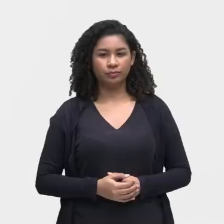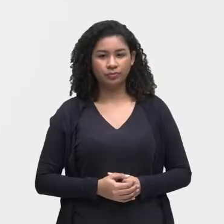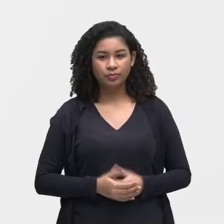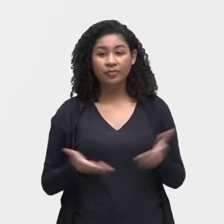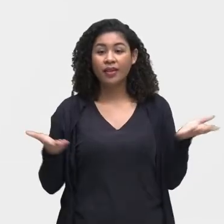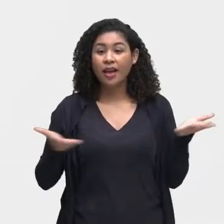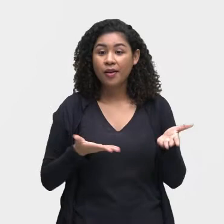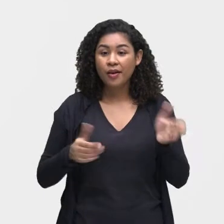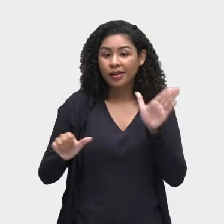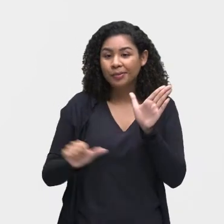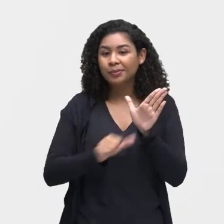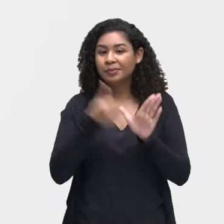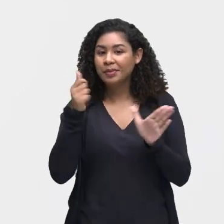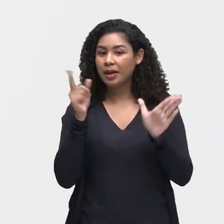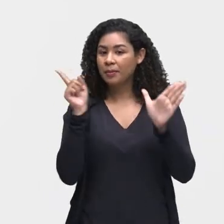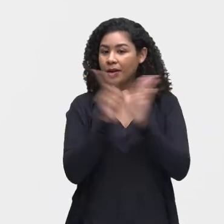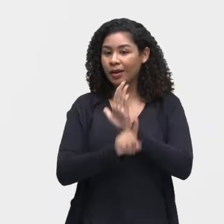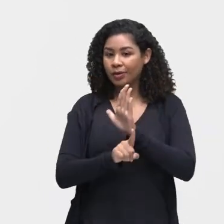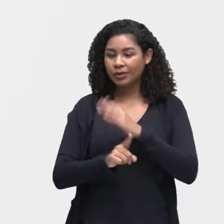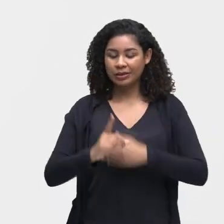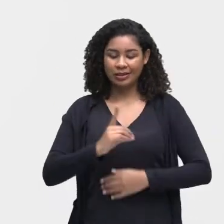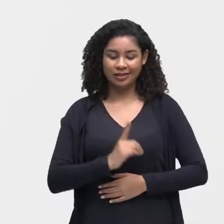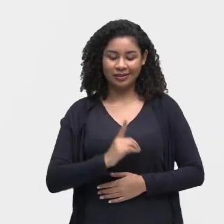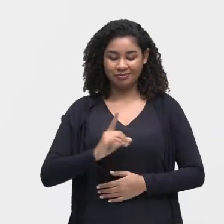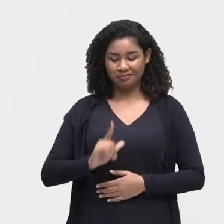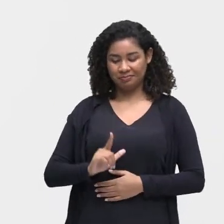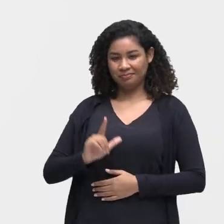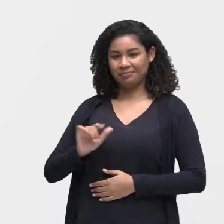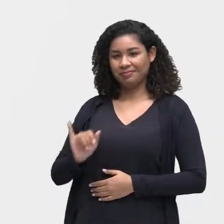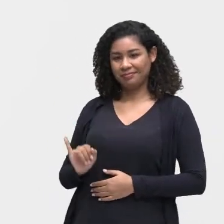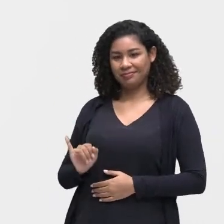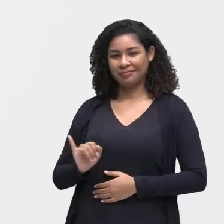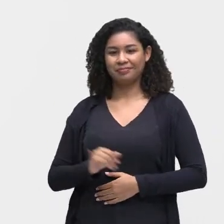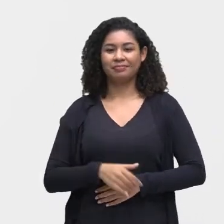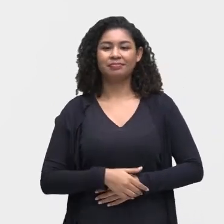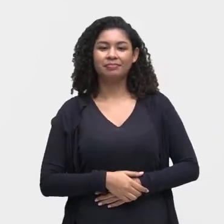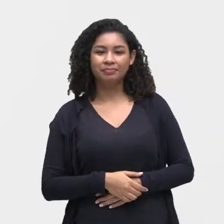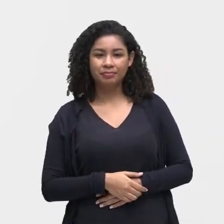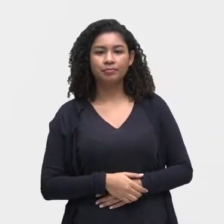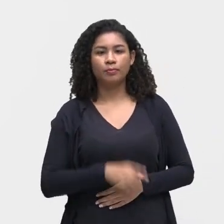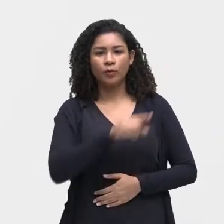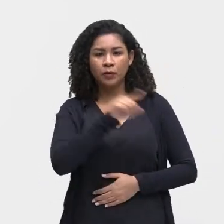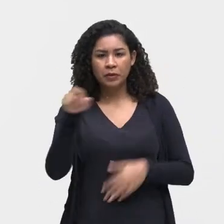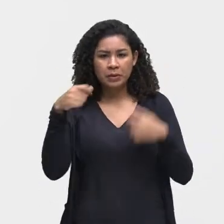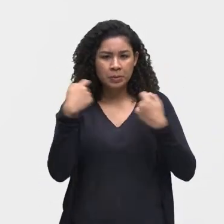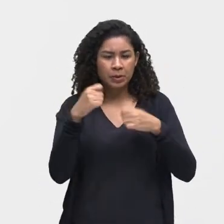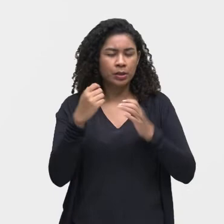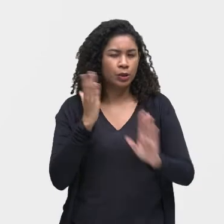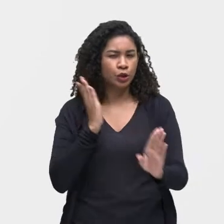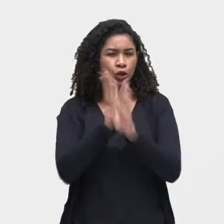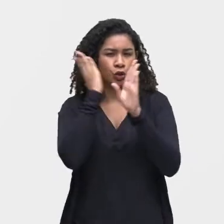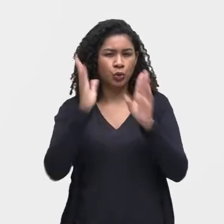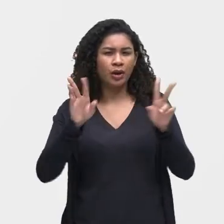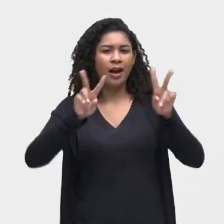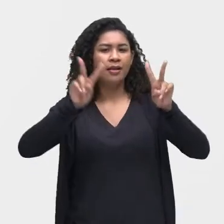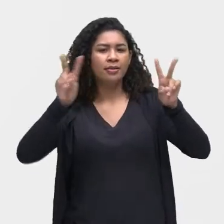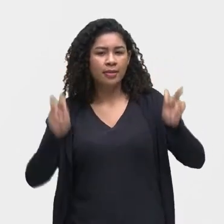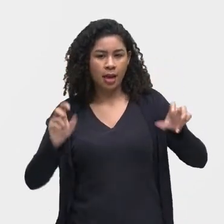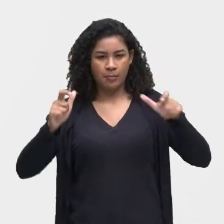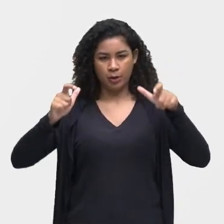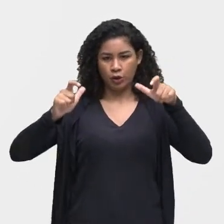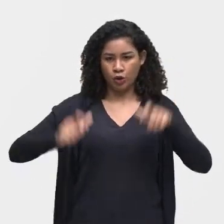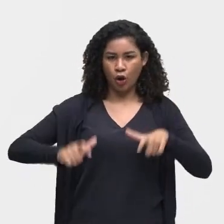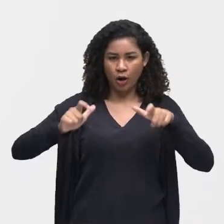Vamos à primeira questão da nossa dinâmica local interativa. Identifique temas ambientais locais que